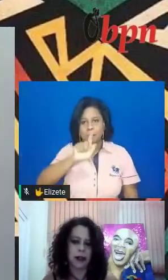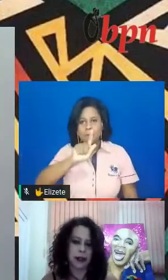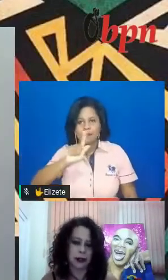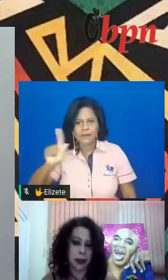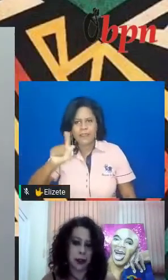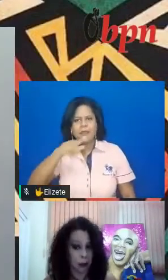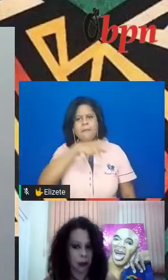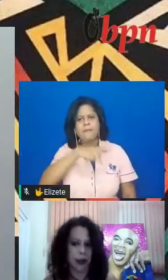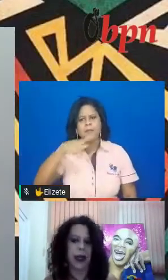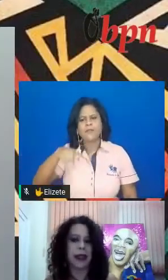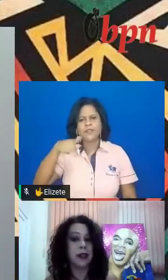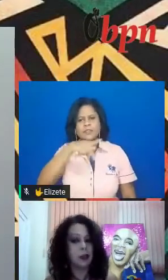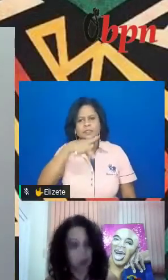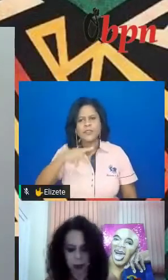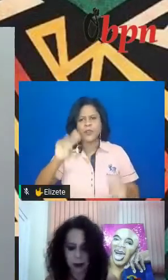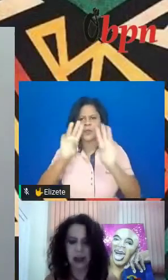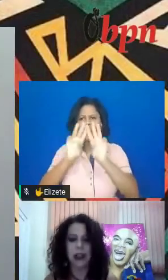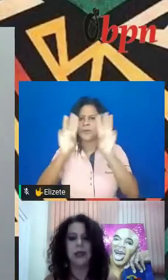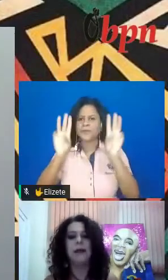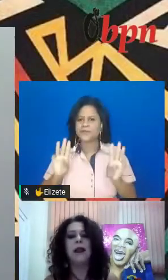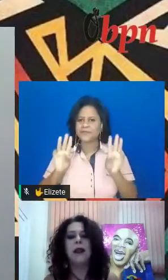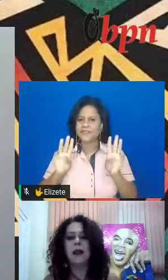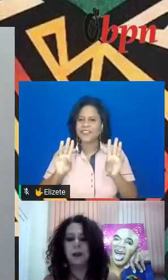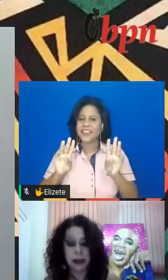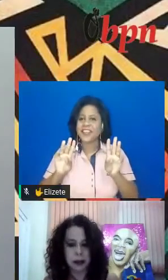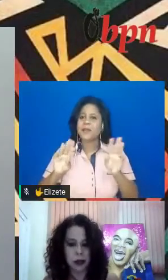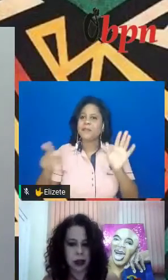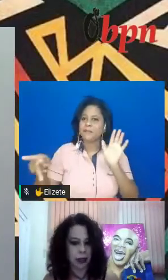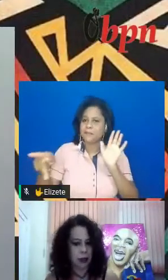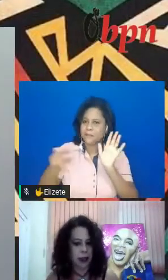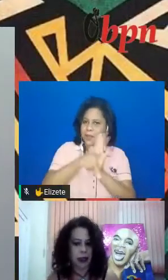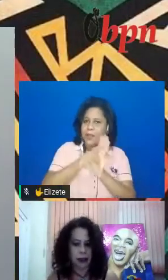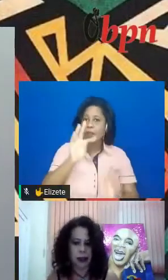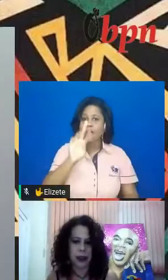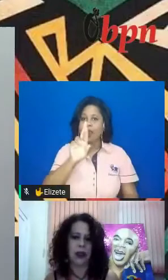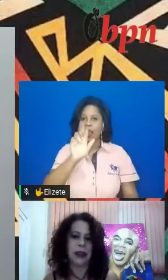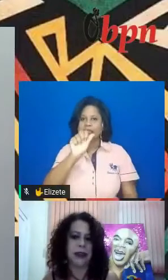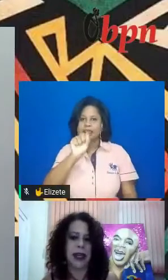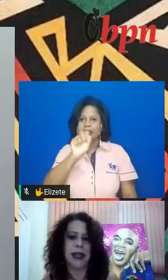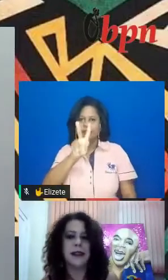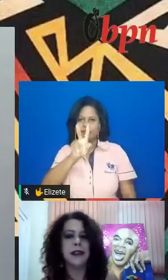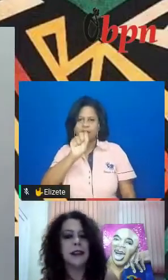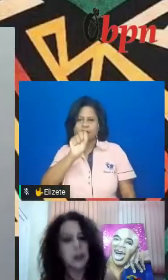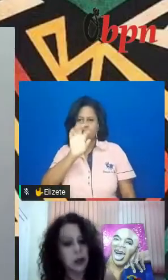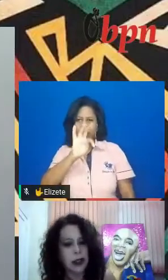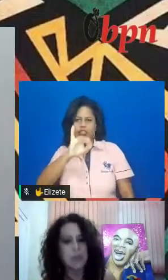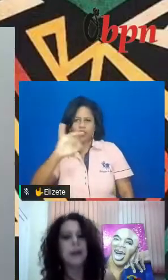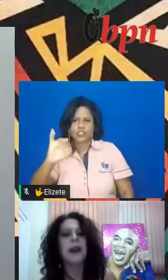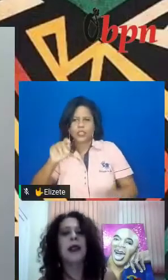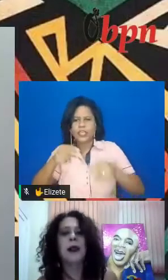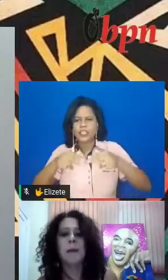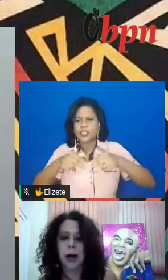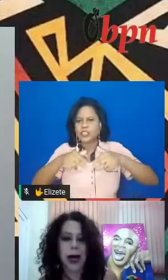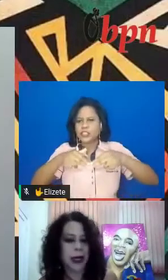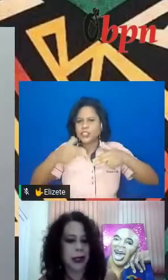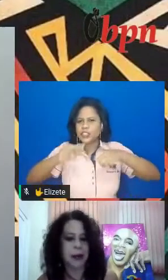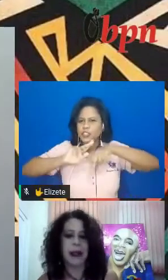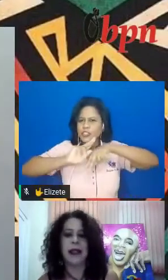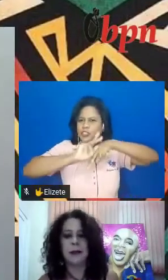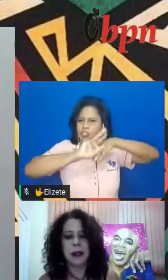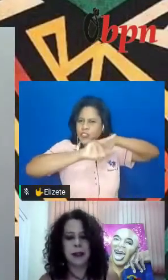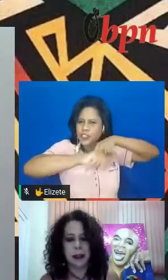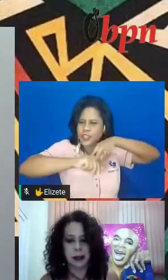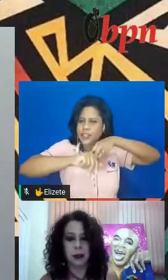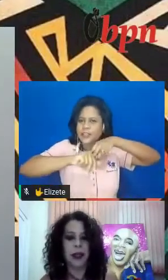professora aqui na Universidade Federal do Paraná, sou travesti, pesquiso gênero e relações étnico-raciais e estou aqui